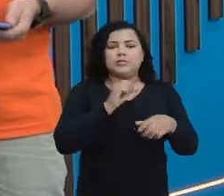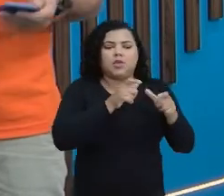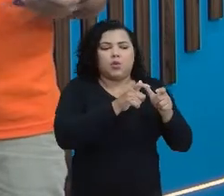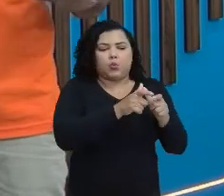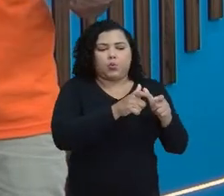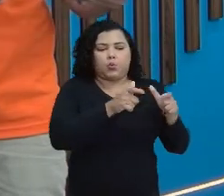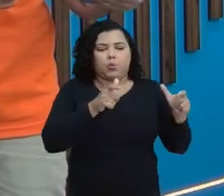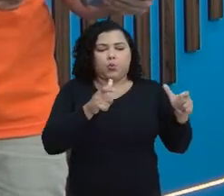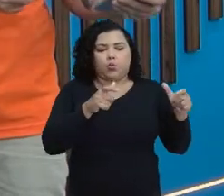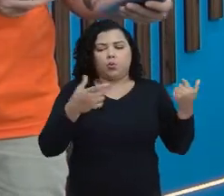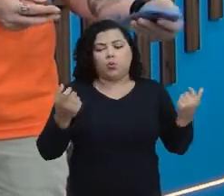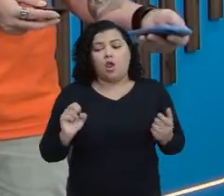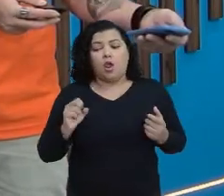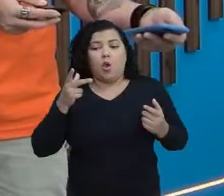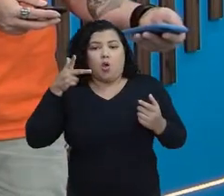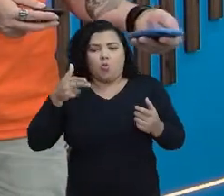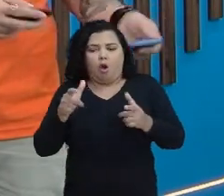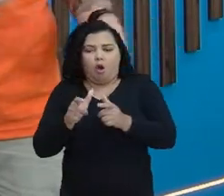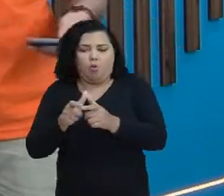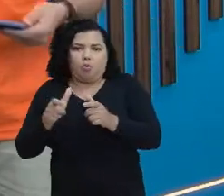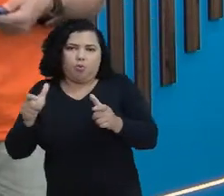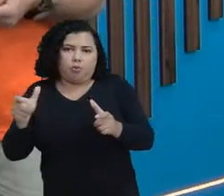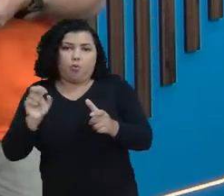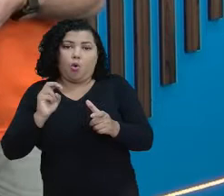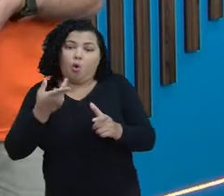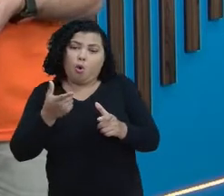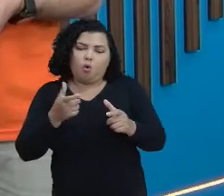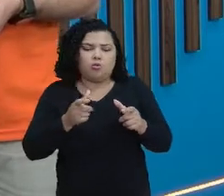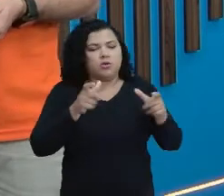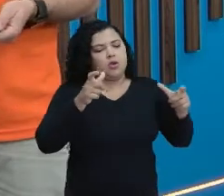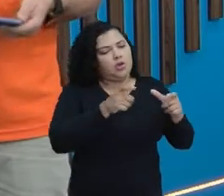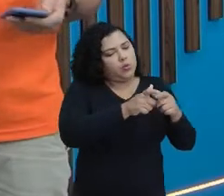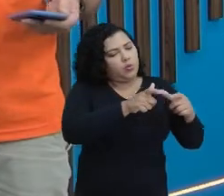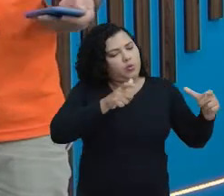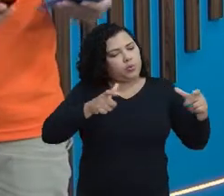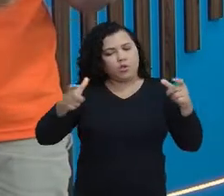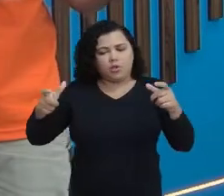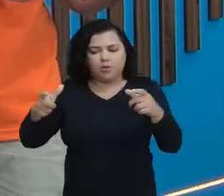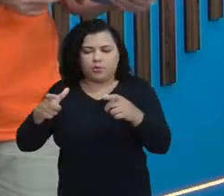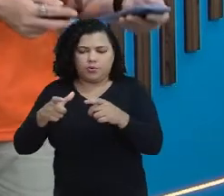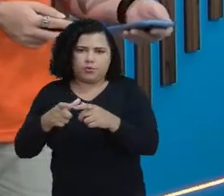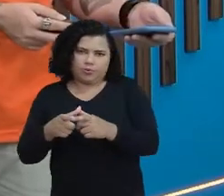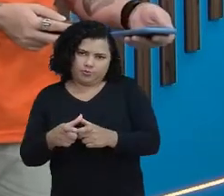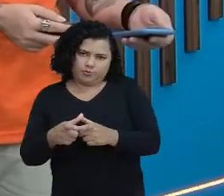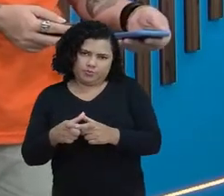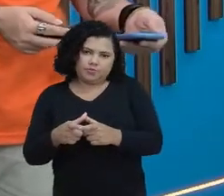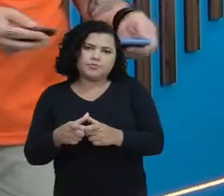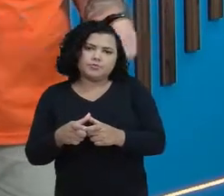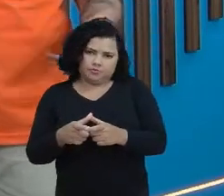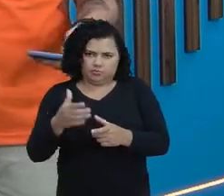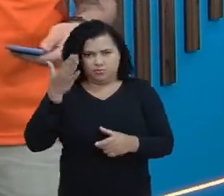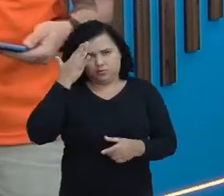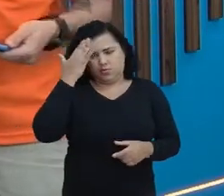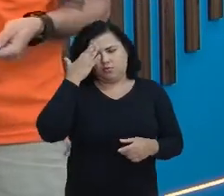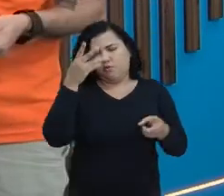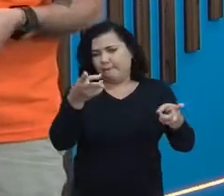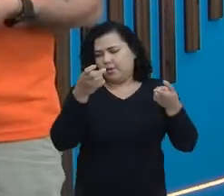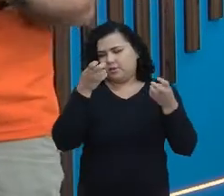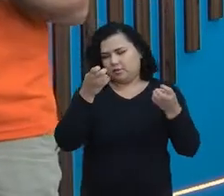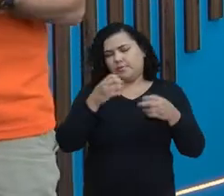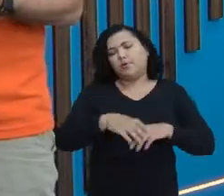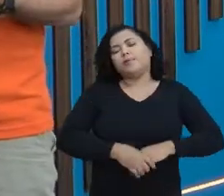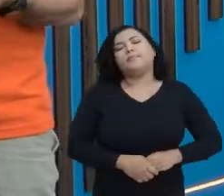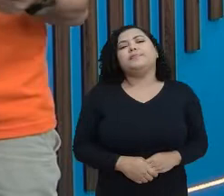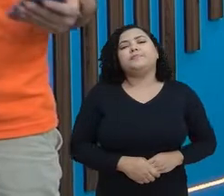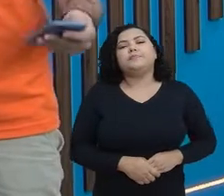de uma implica o crescimento da outra ou o crescimento de uma implica o decrescimento da outra. A gente vai perceber que